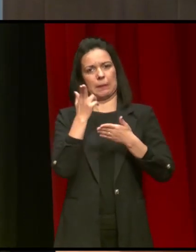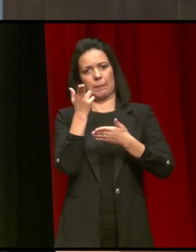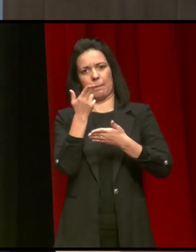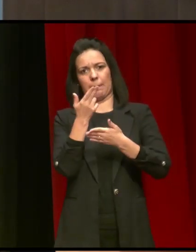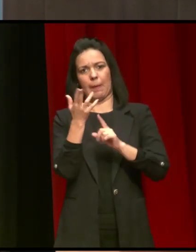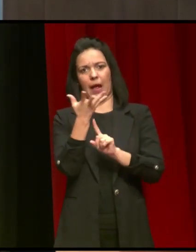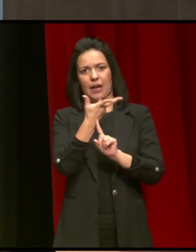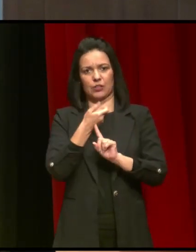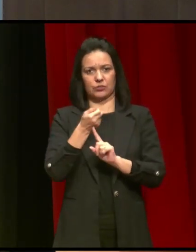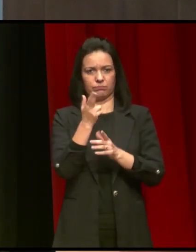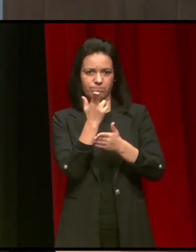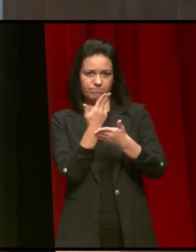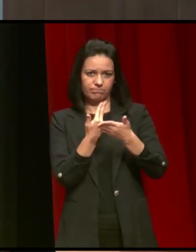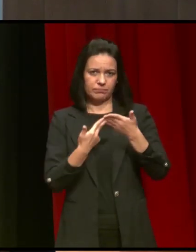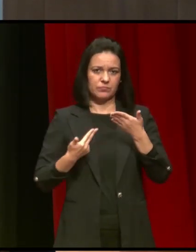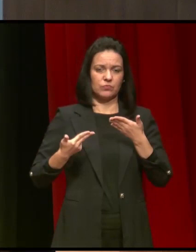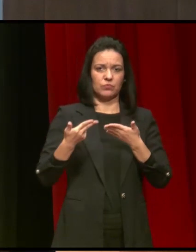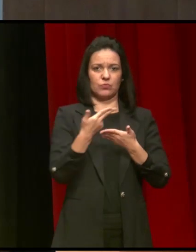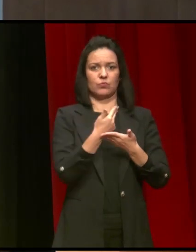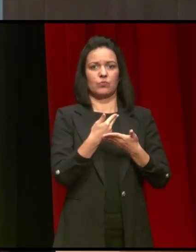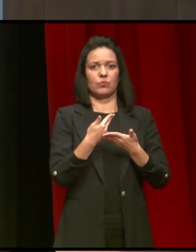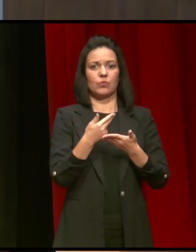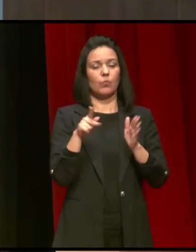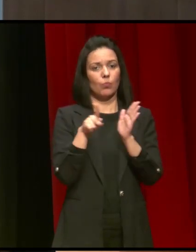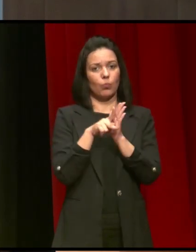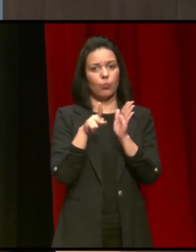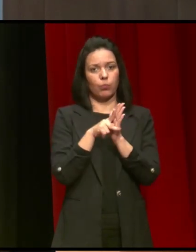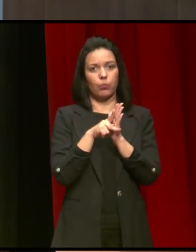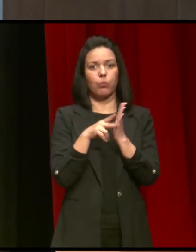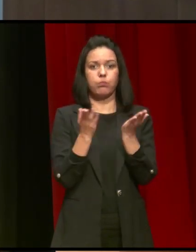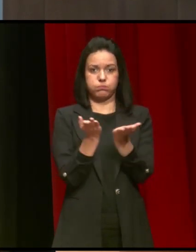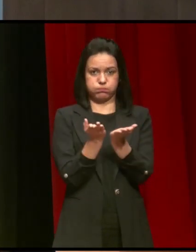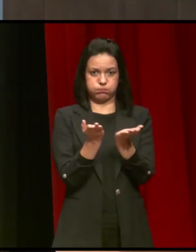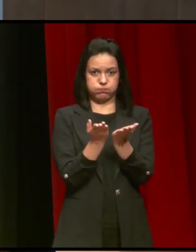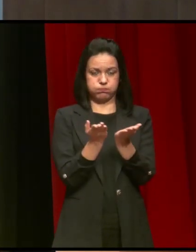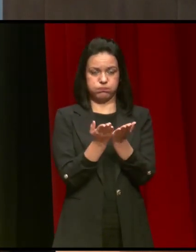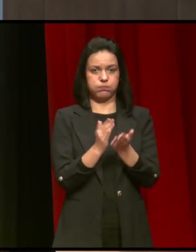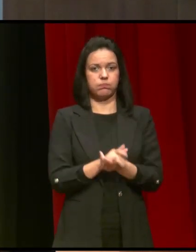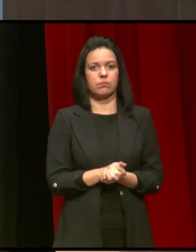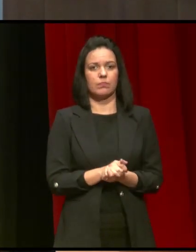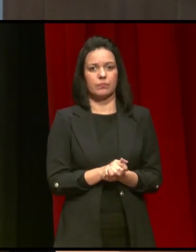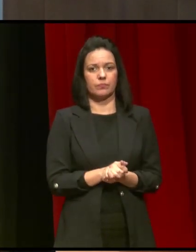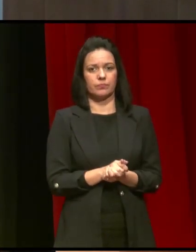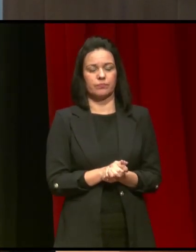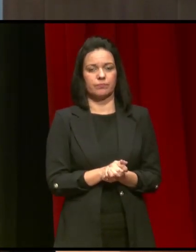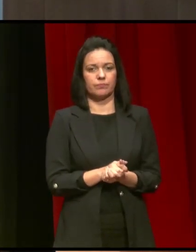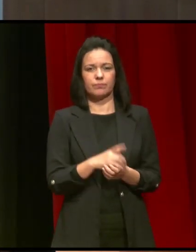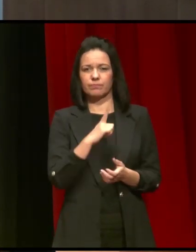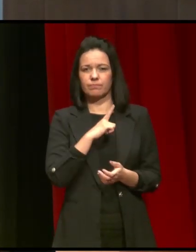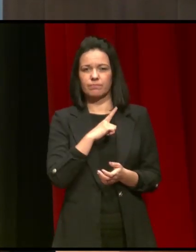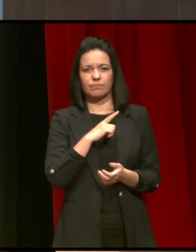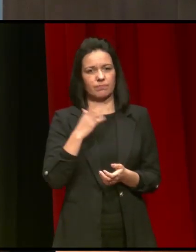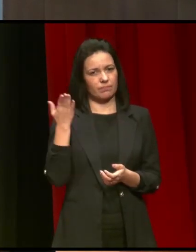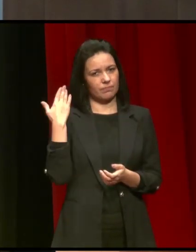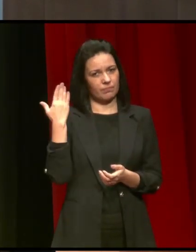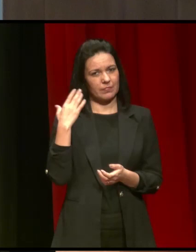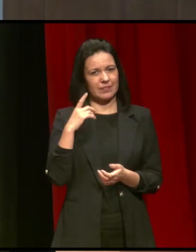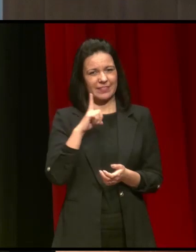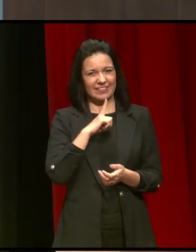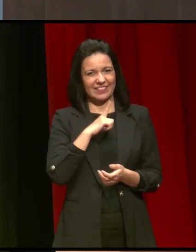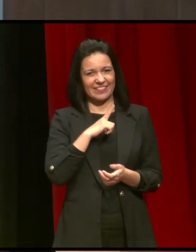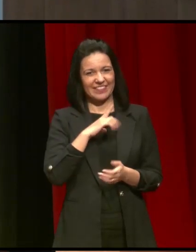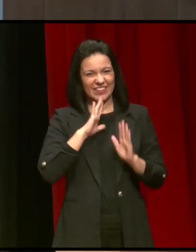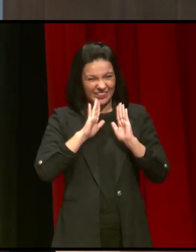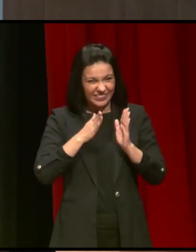cristão, né? E essa história, vocês sabem, os quatro amigos trazendo o paralítico, descendo ele pelo telhado.